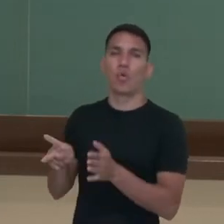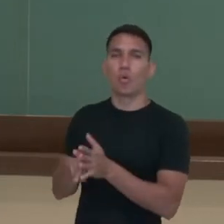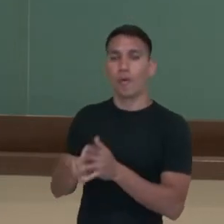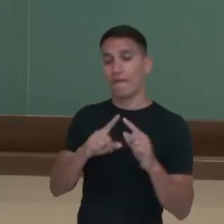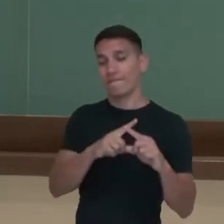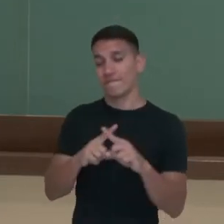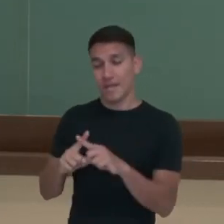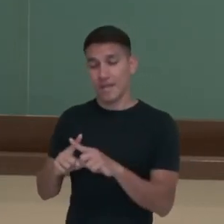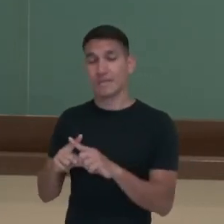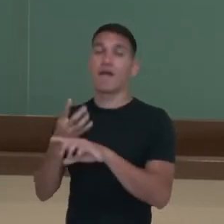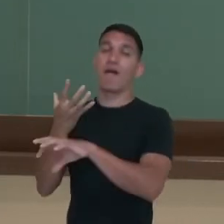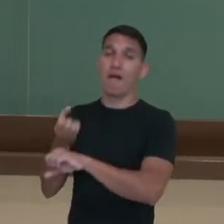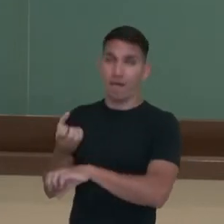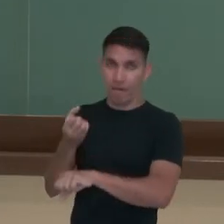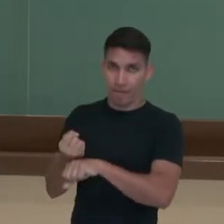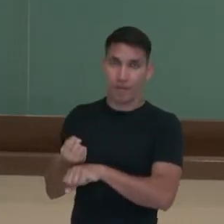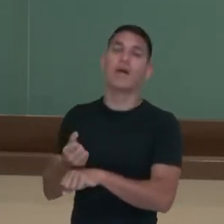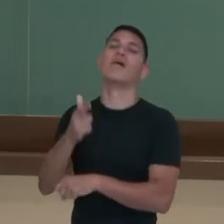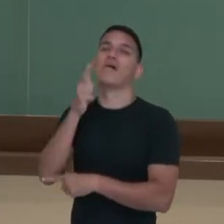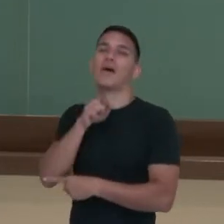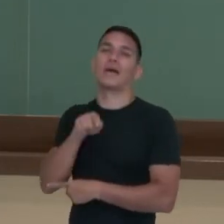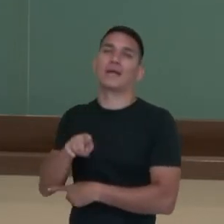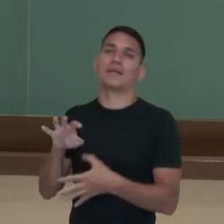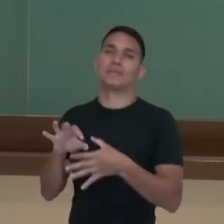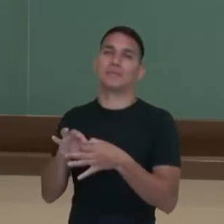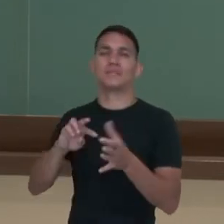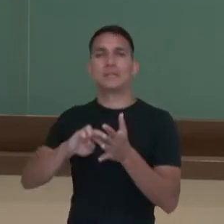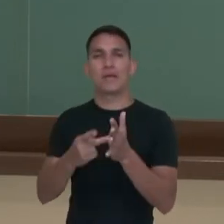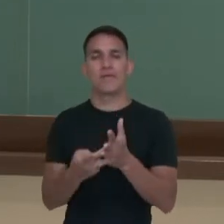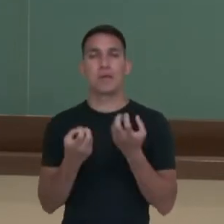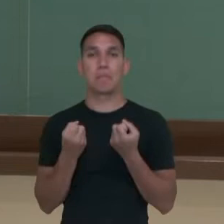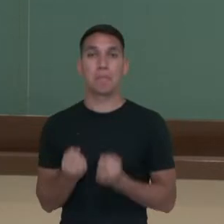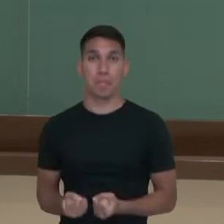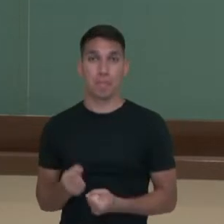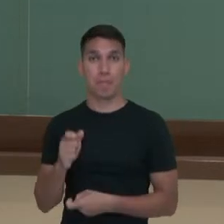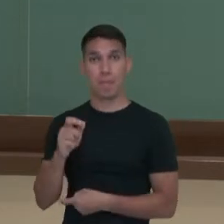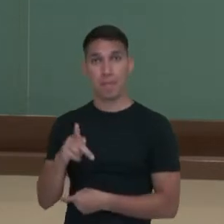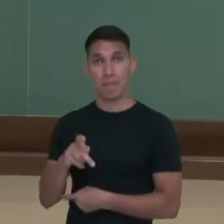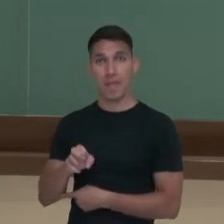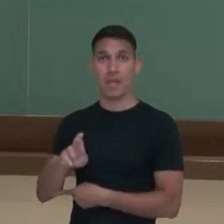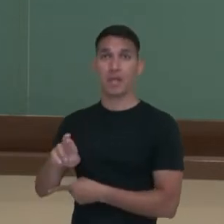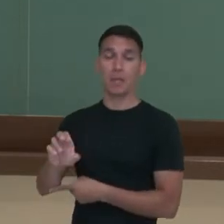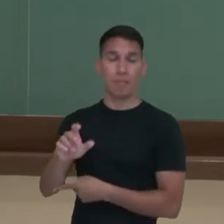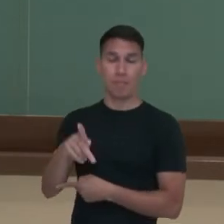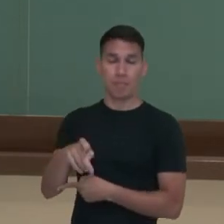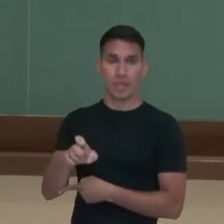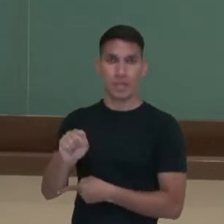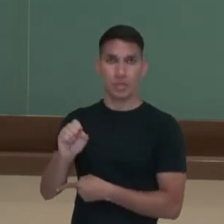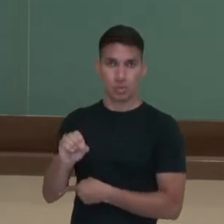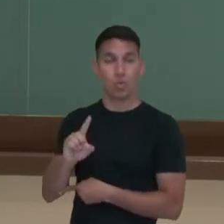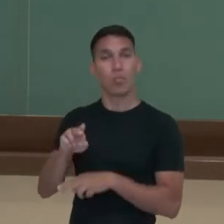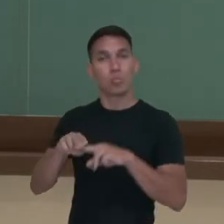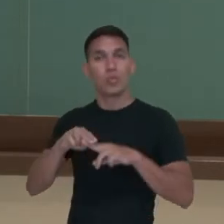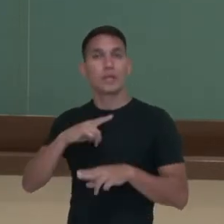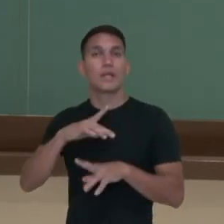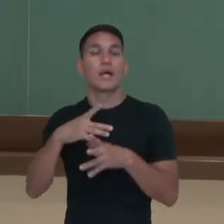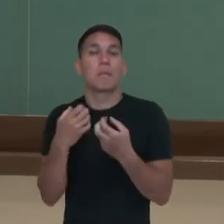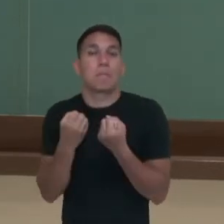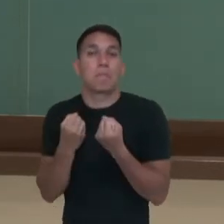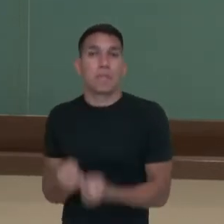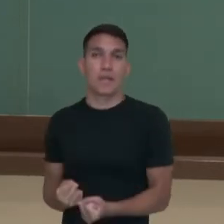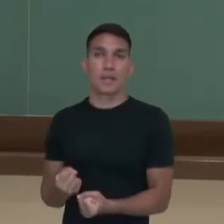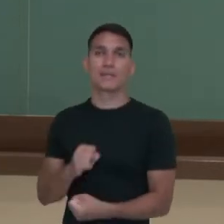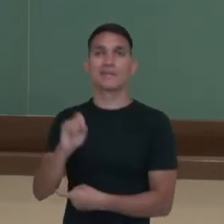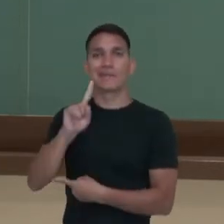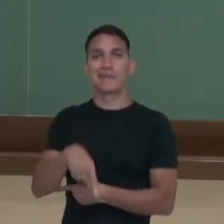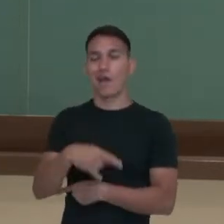da gravidade, aí sim a gente vai ter o valor do nosso peso. Então, a gente tem um determinado peso quando estamos sendo influenciados